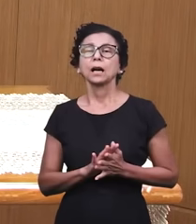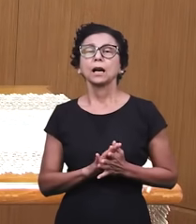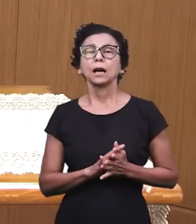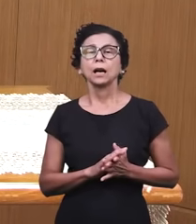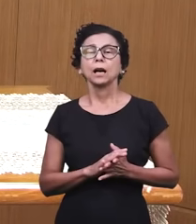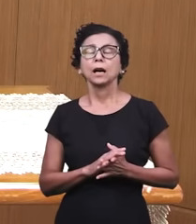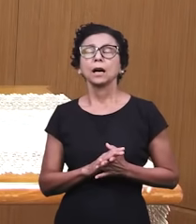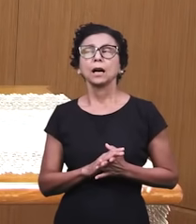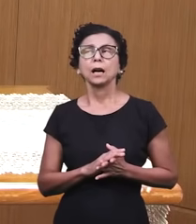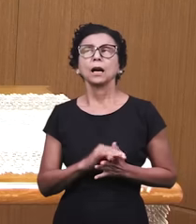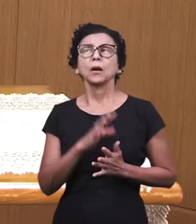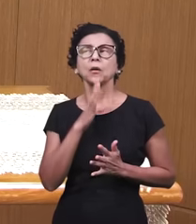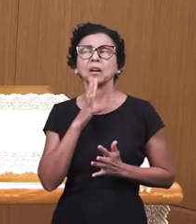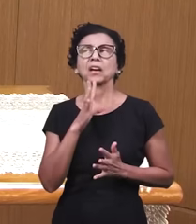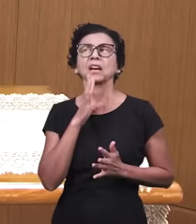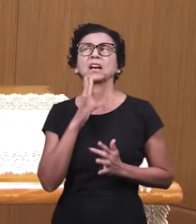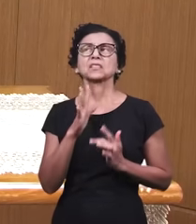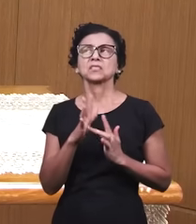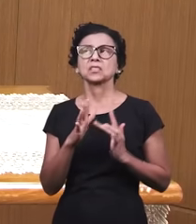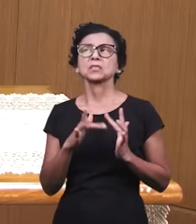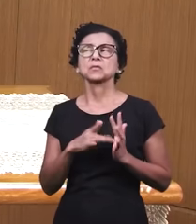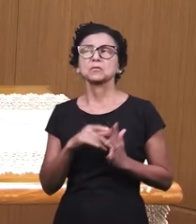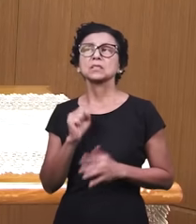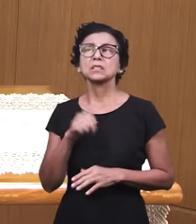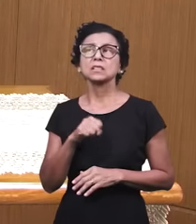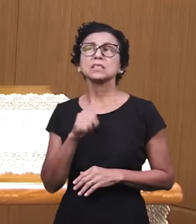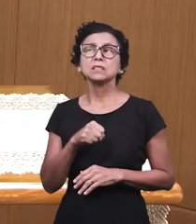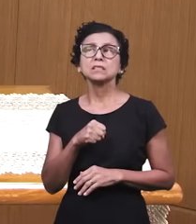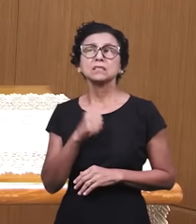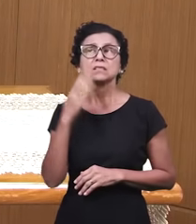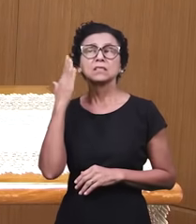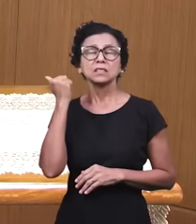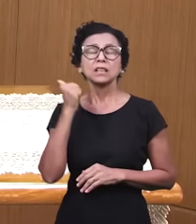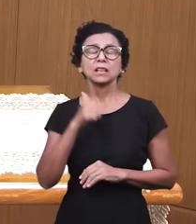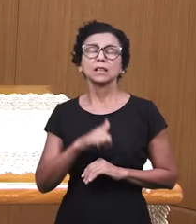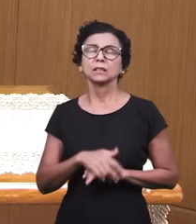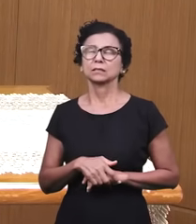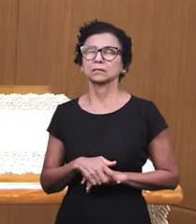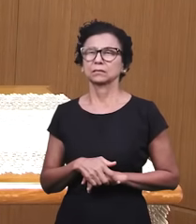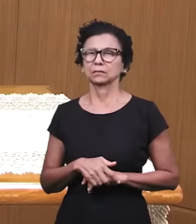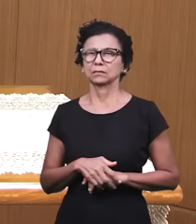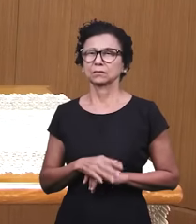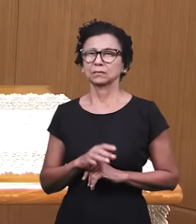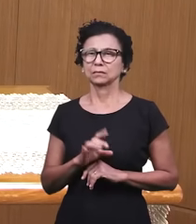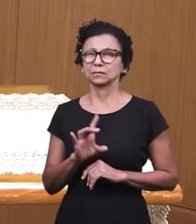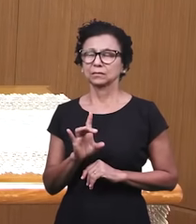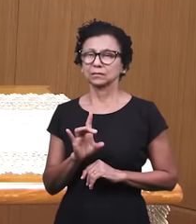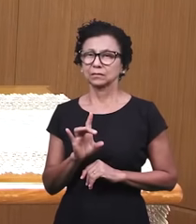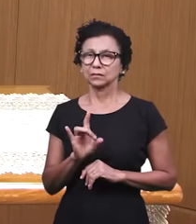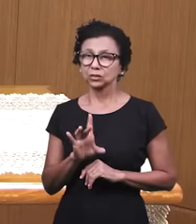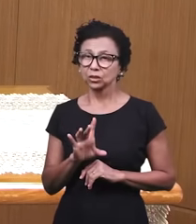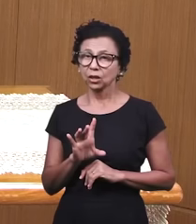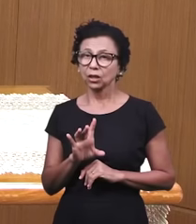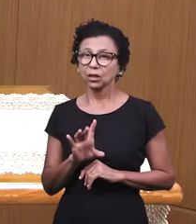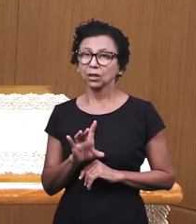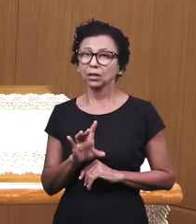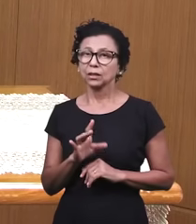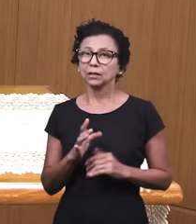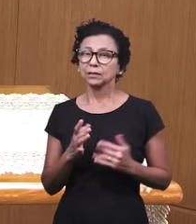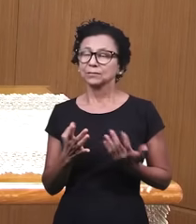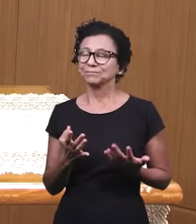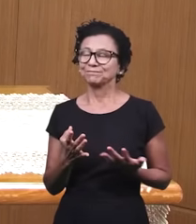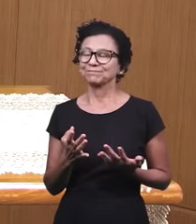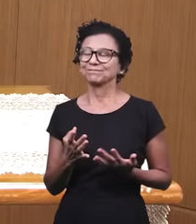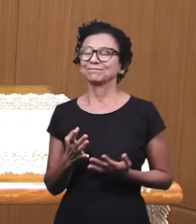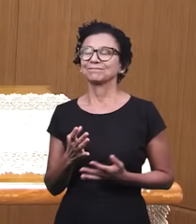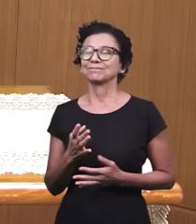A experiência com o Senhor Jesus é aquela que os nossos olhos o veem. A experiência